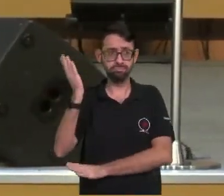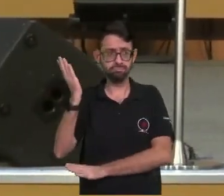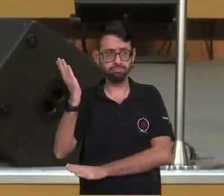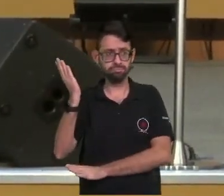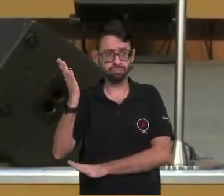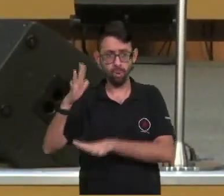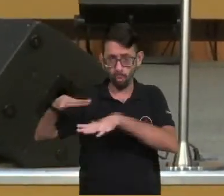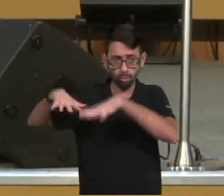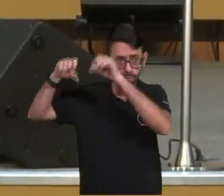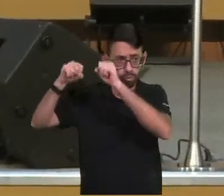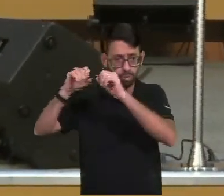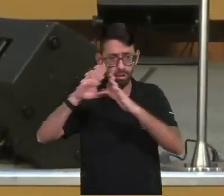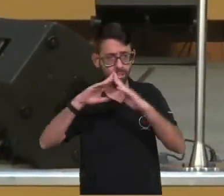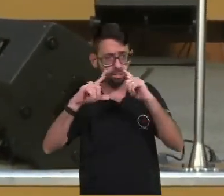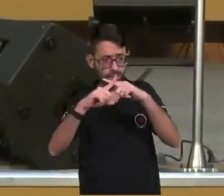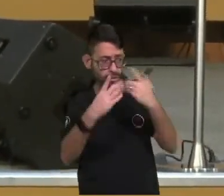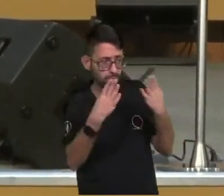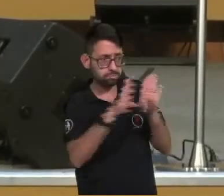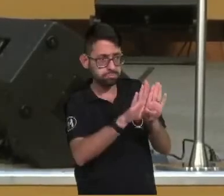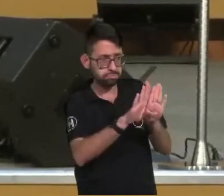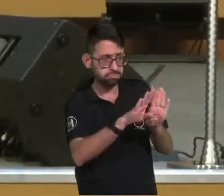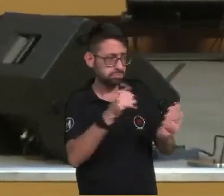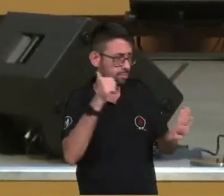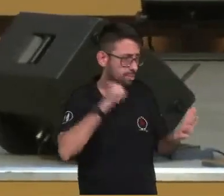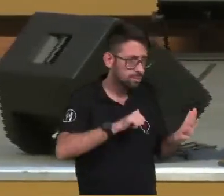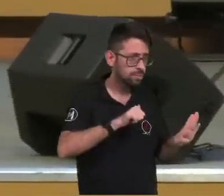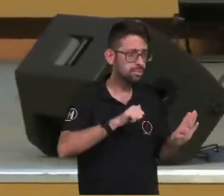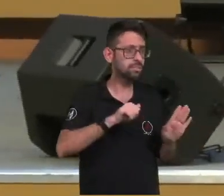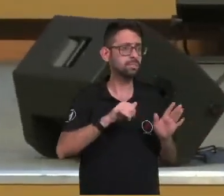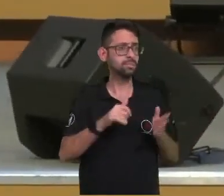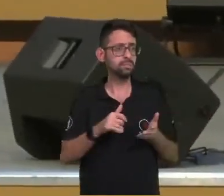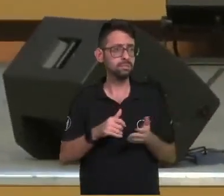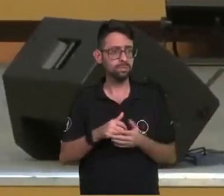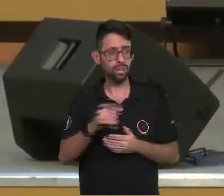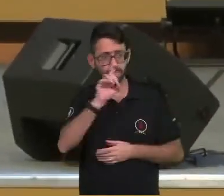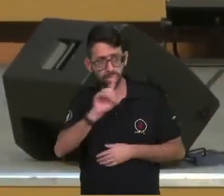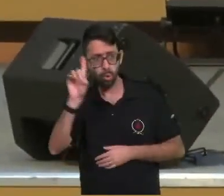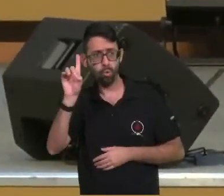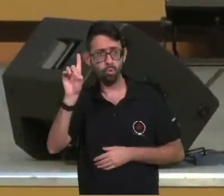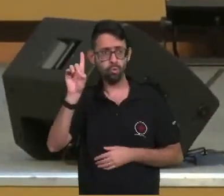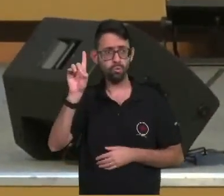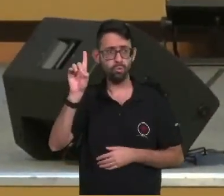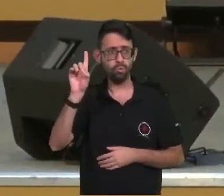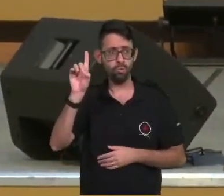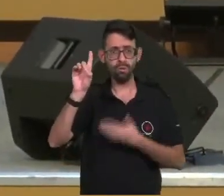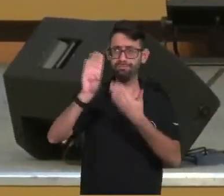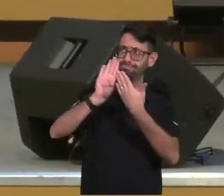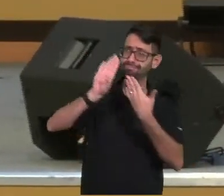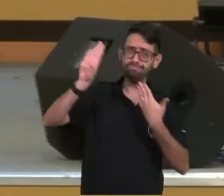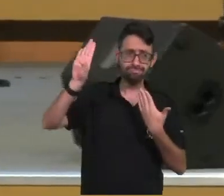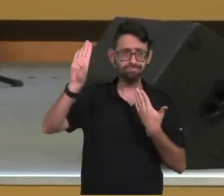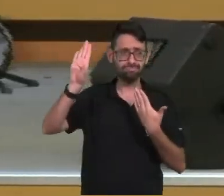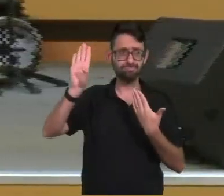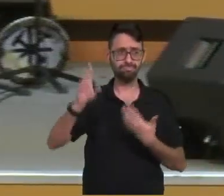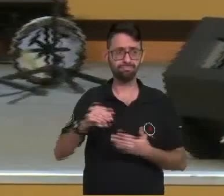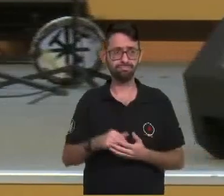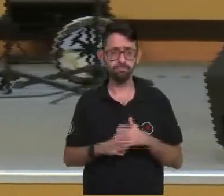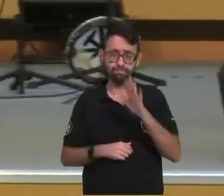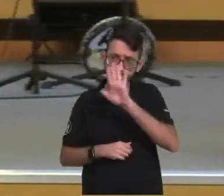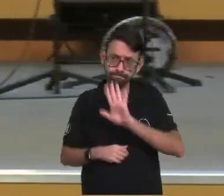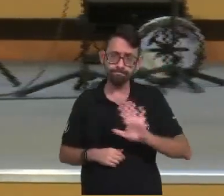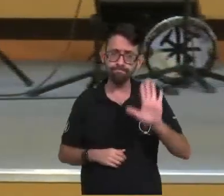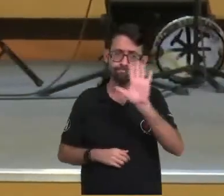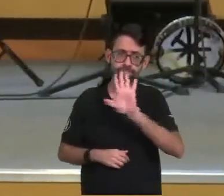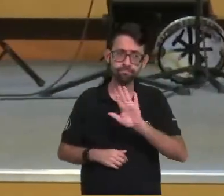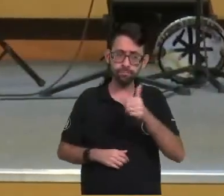as lâmpadas, não queimaram incenso, se afastaram de Deus. Ele está mapeando